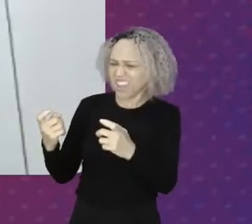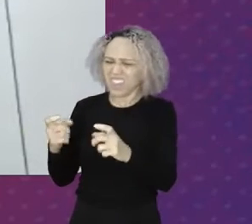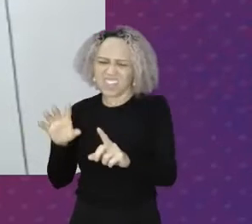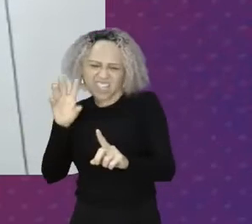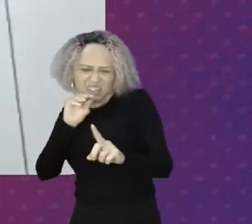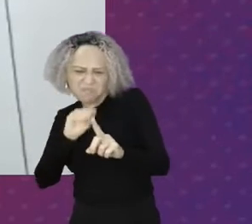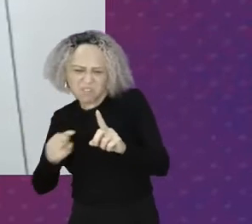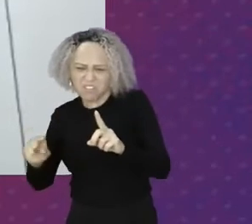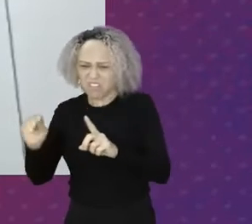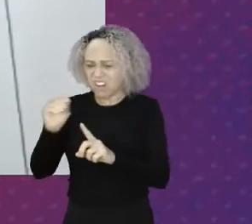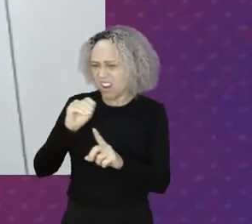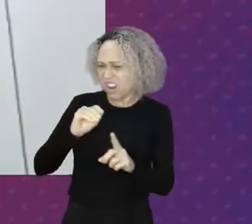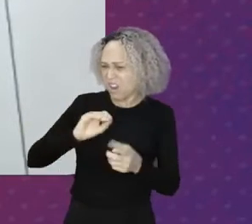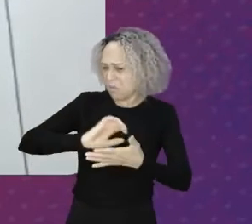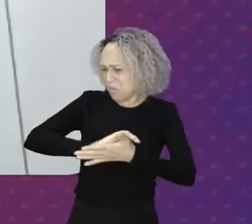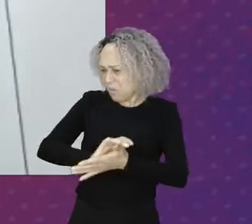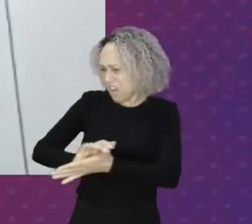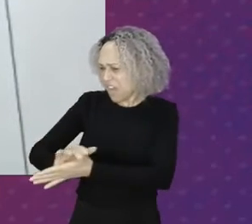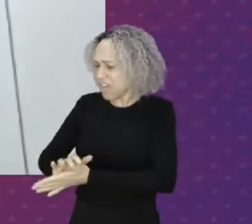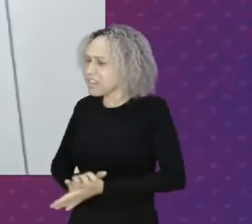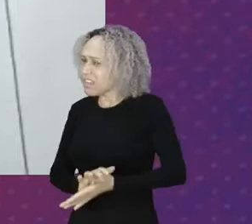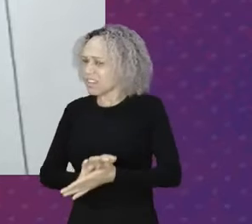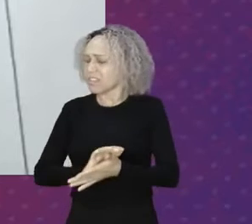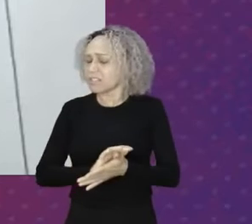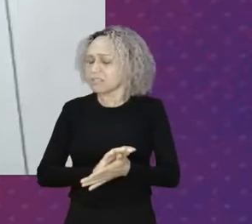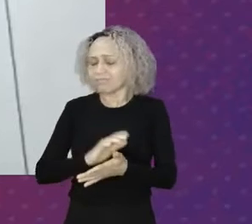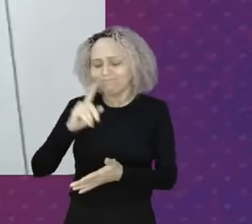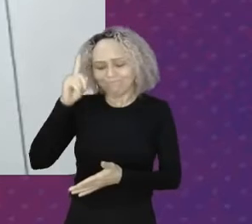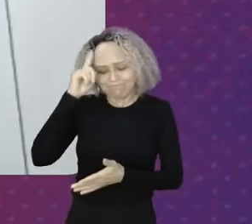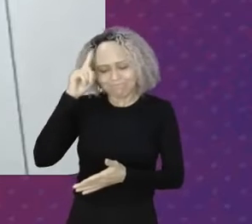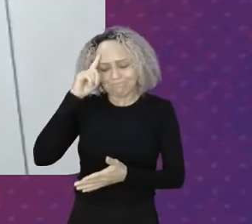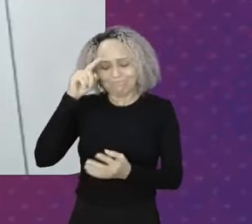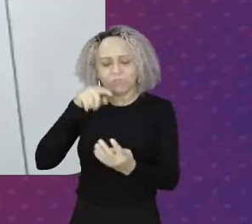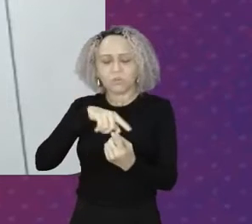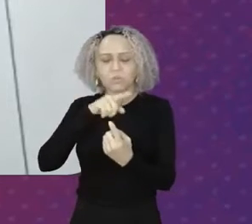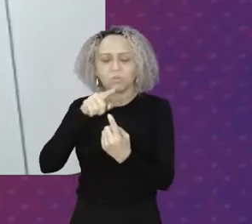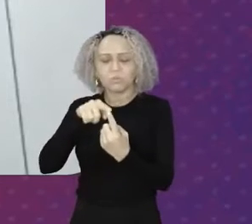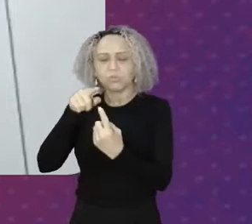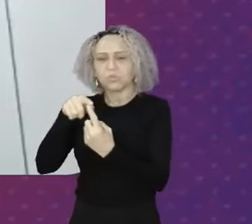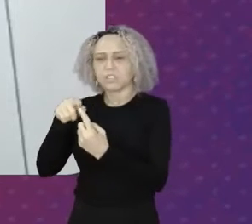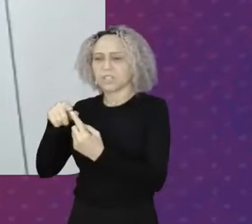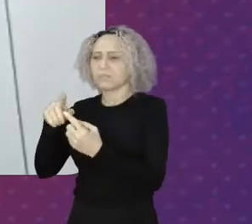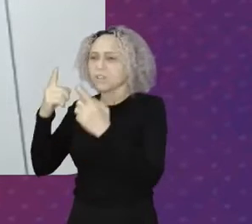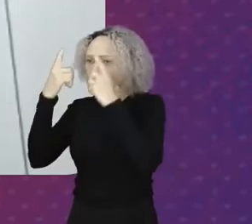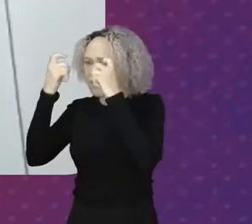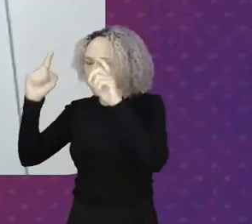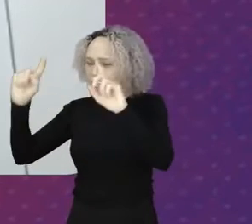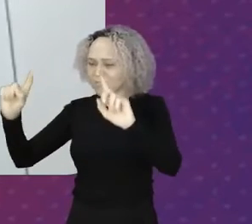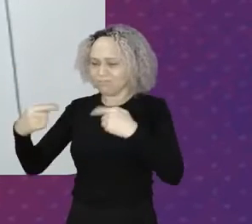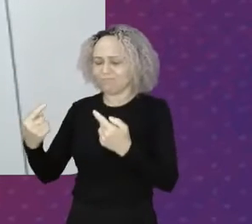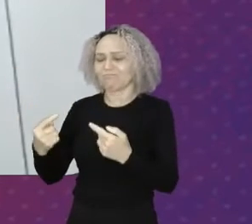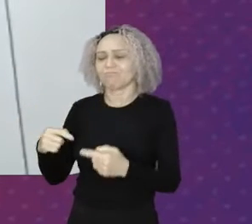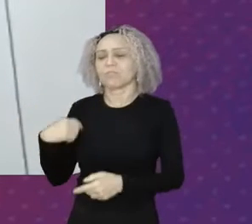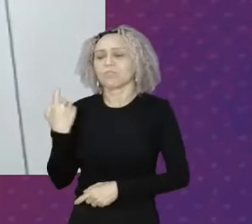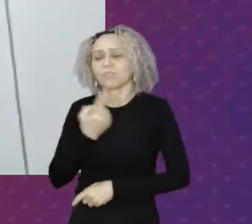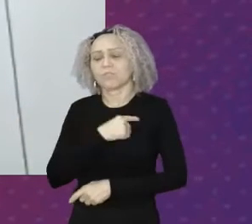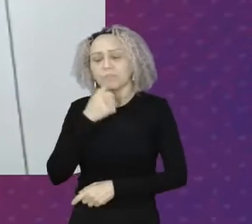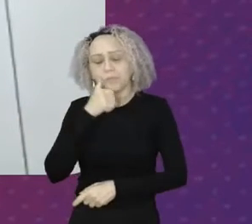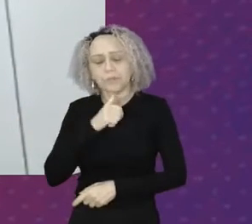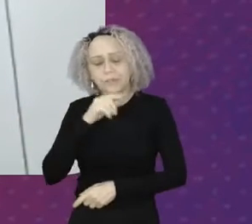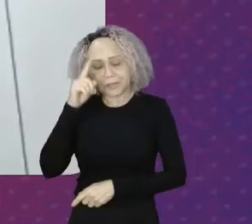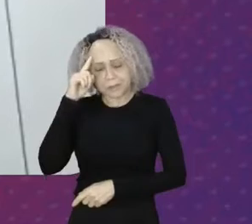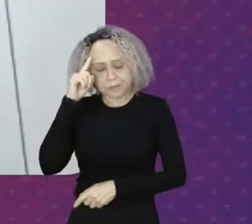enfim, todos os tipos de violência que nos atinge cotidianamente. Então, o combate, o enfrentamento à misoginia também está